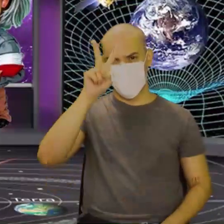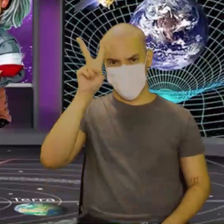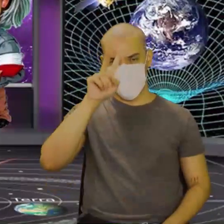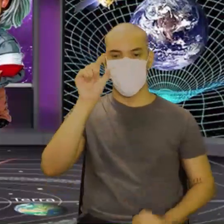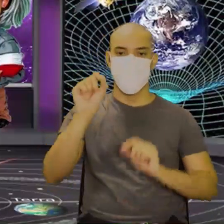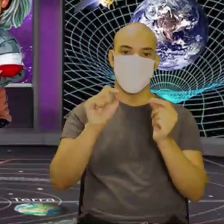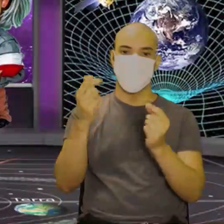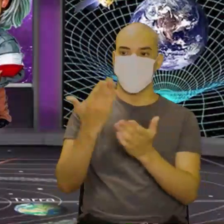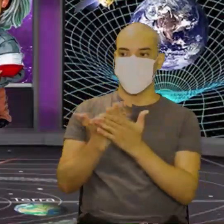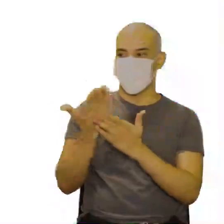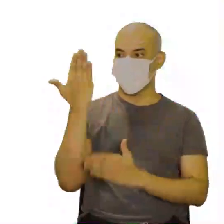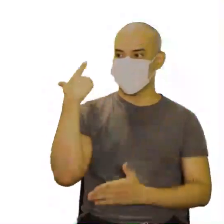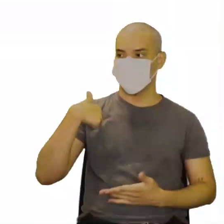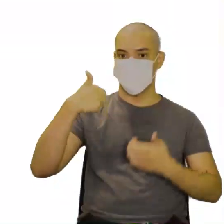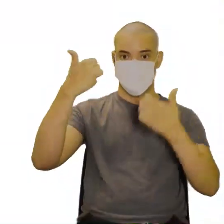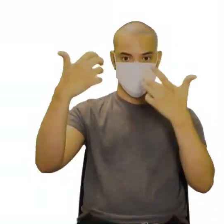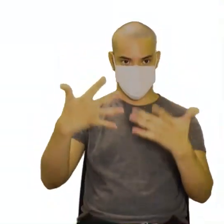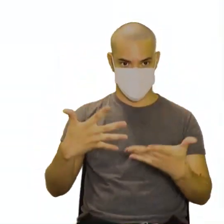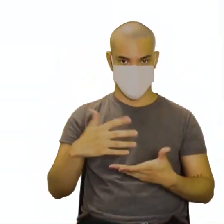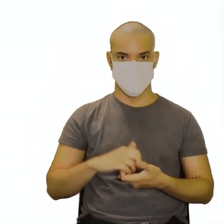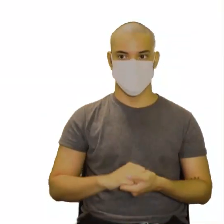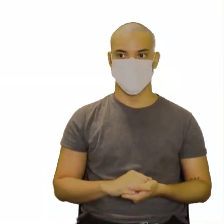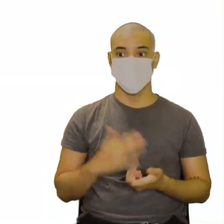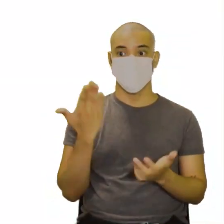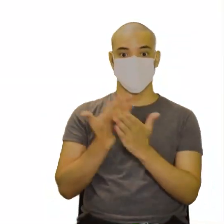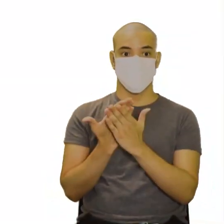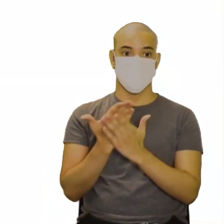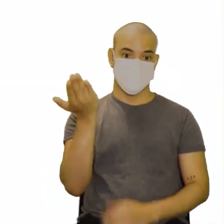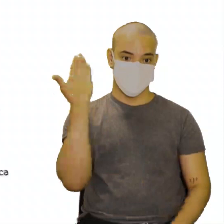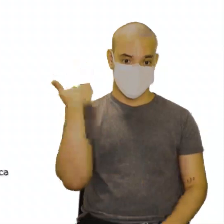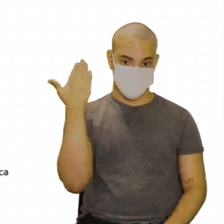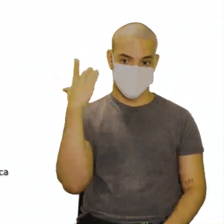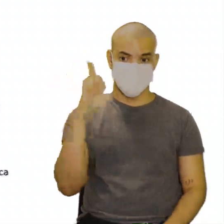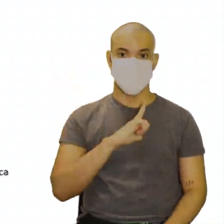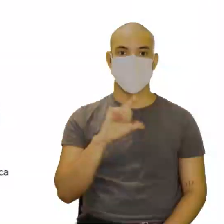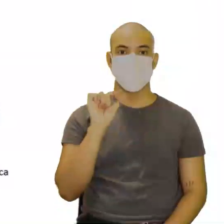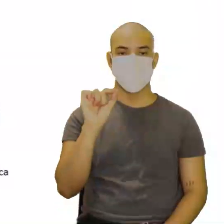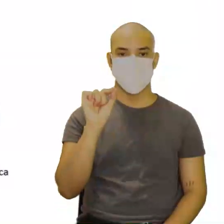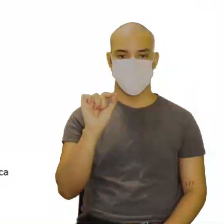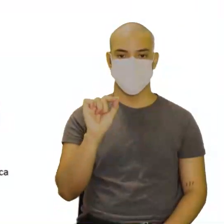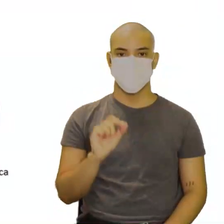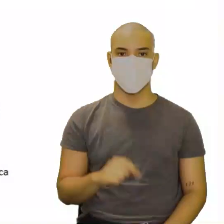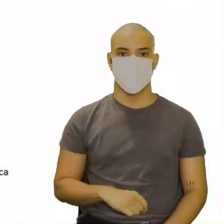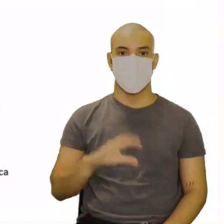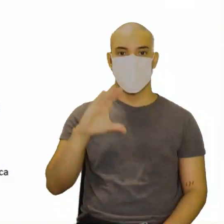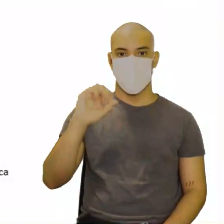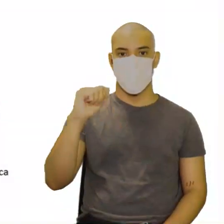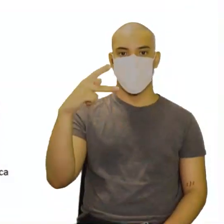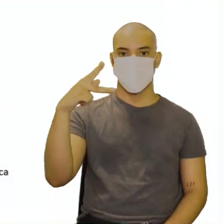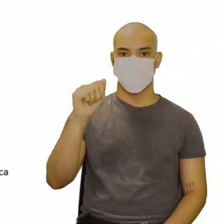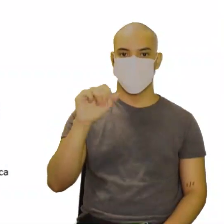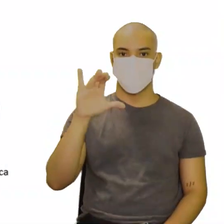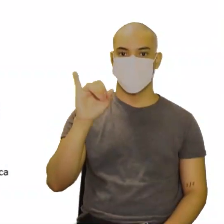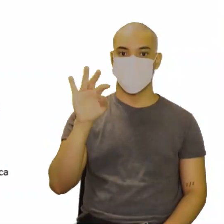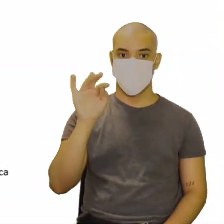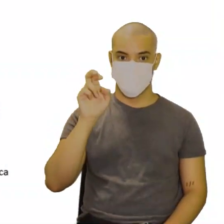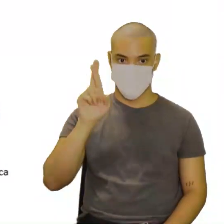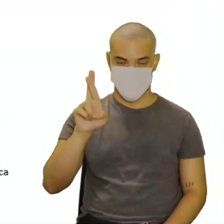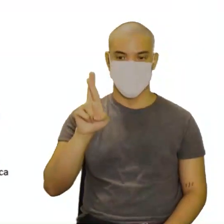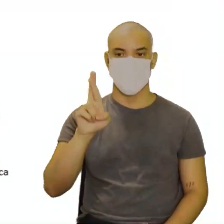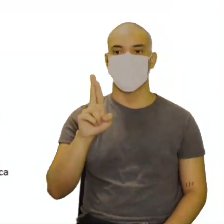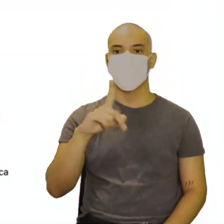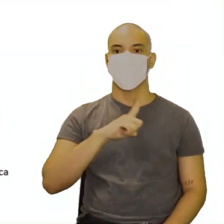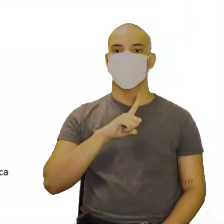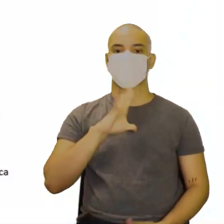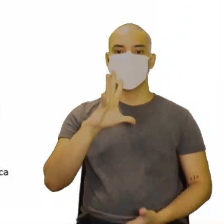nós vimos na aula passada. Olha só. Então na aula passada aqui nós vimos sobre capacitor. O